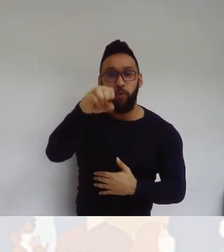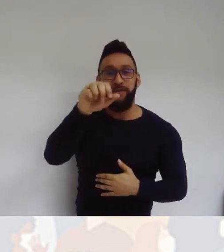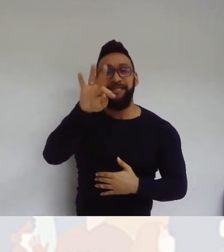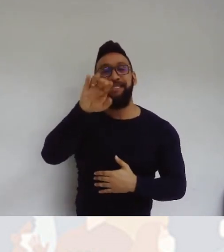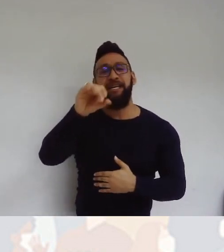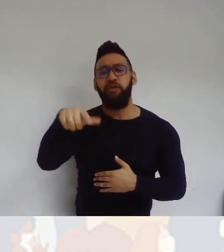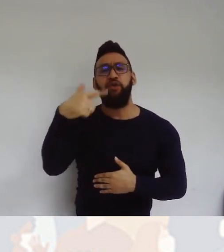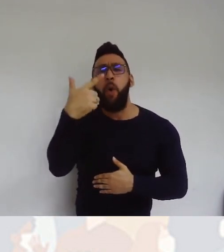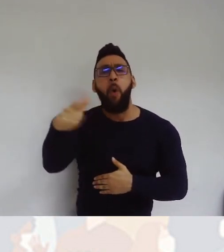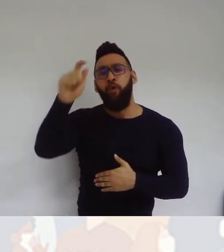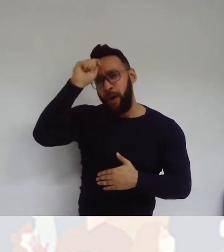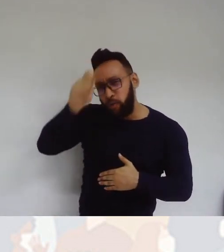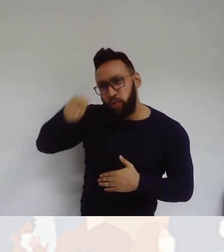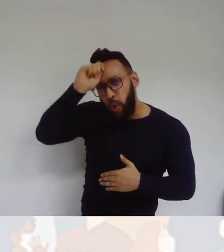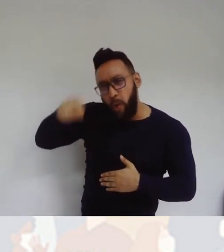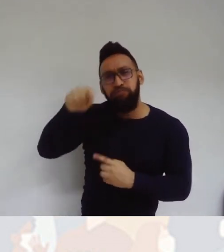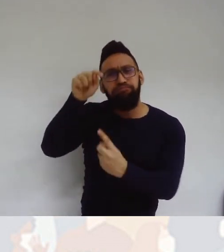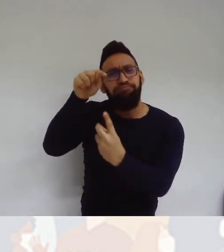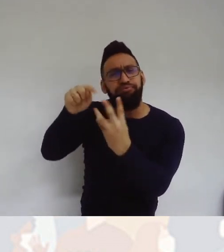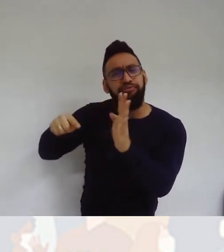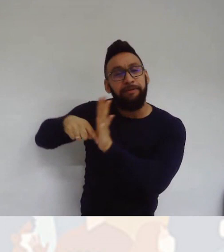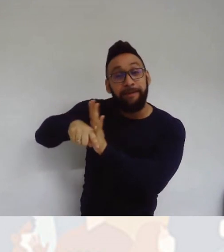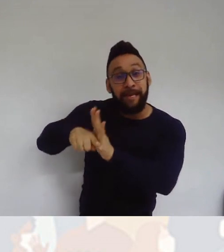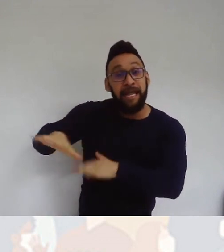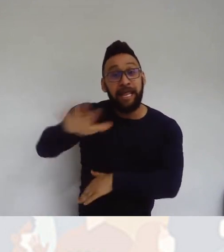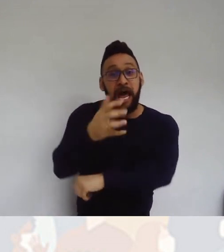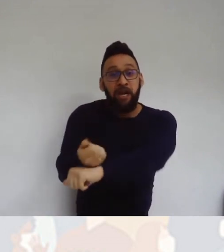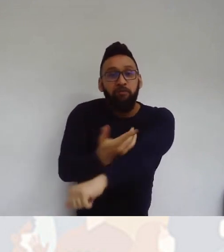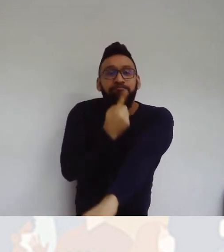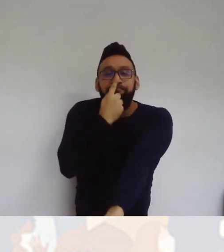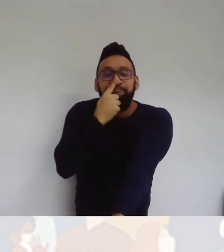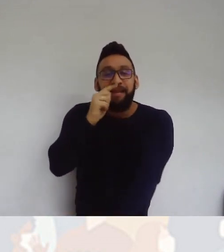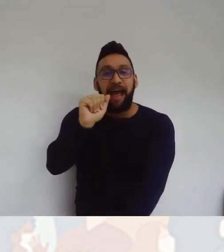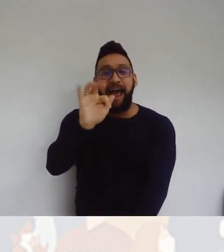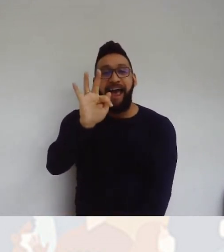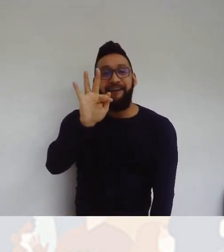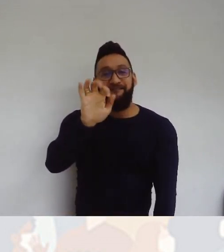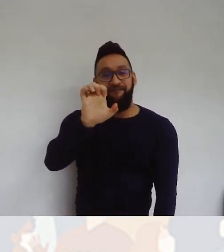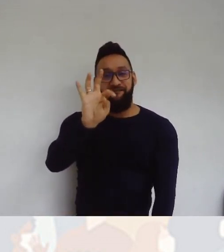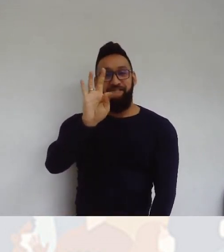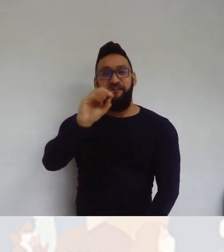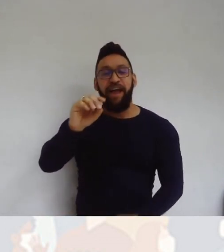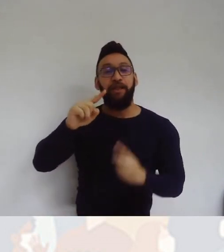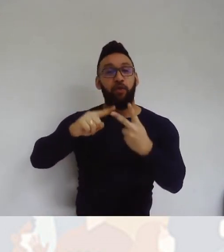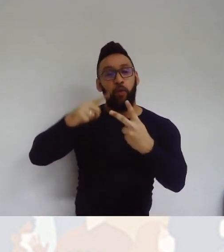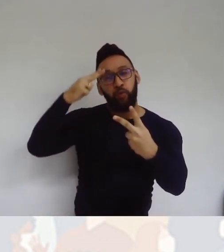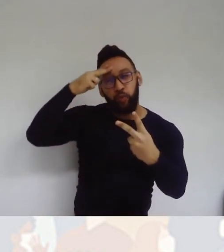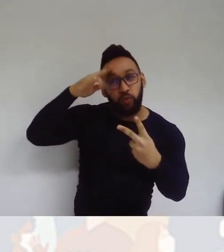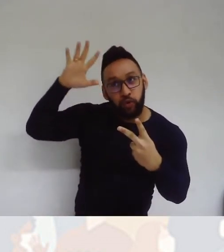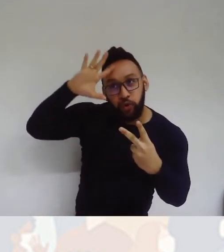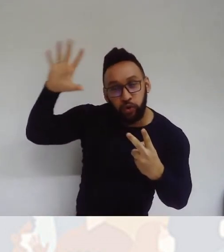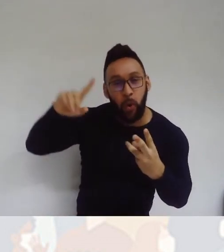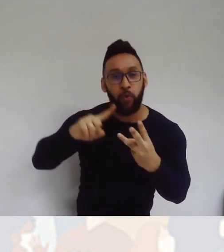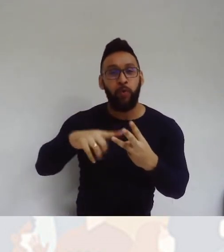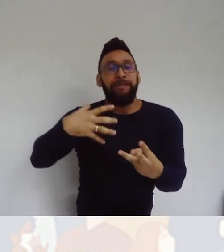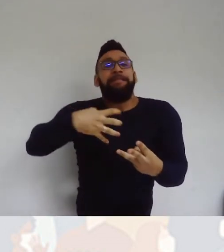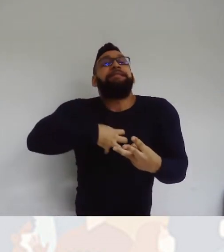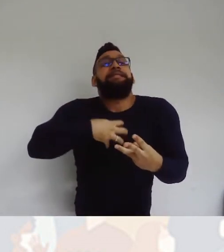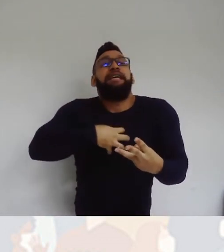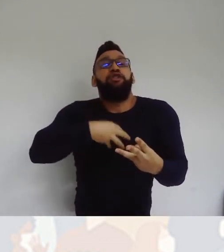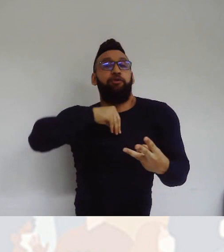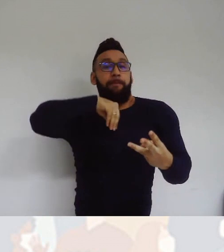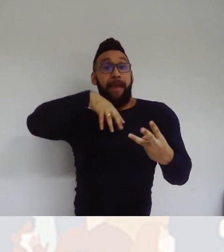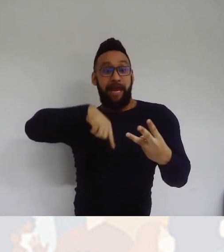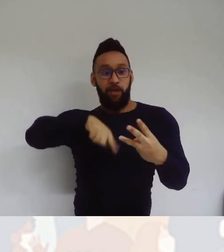né? Toda essa questão do afeto, dos sonhos, dos sentimentos, dentro da geografia, e aí o senhor já deu